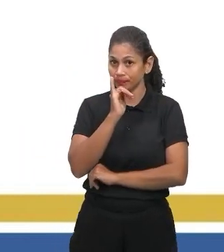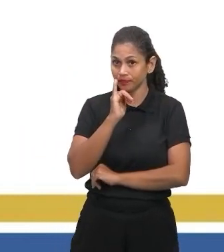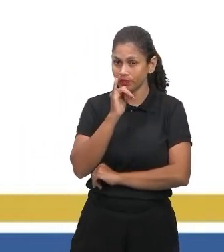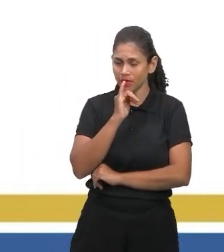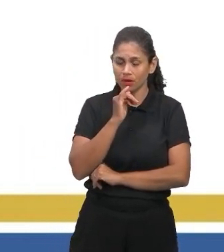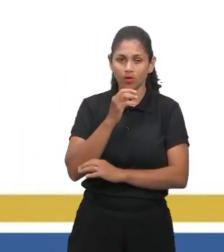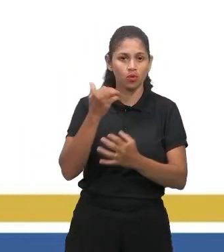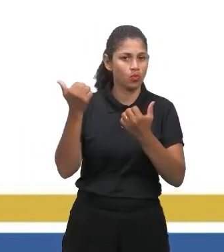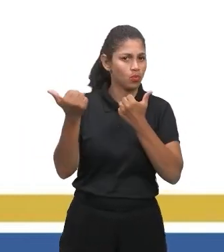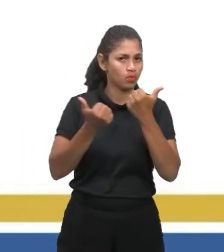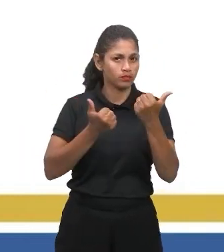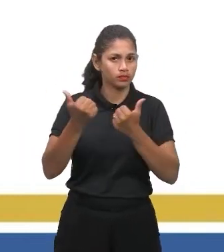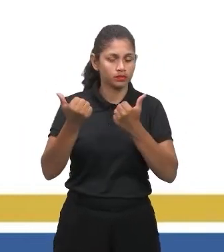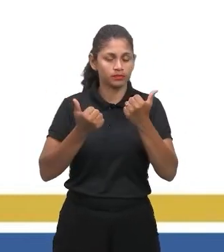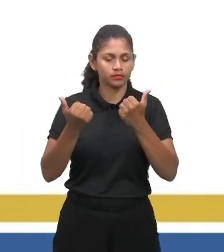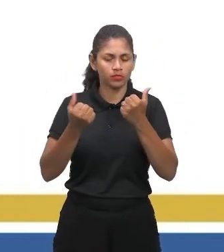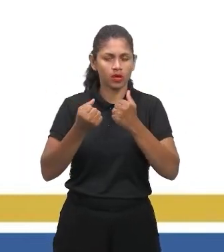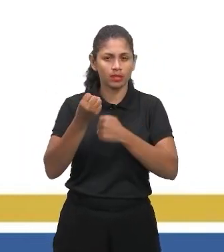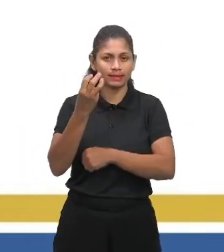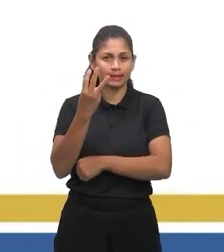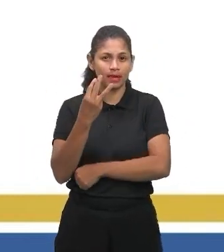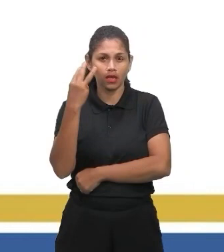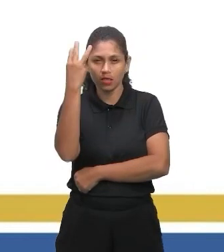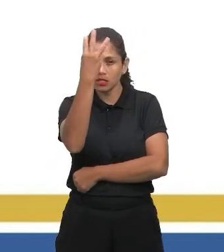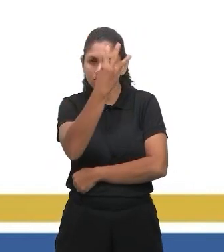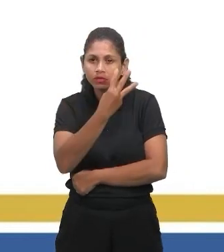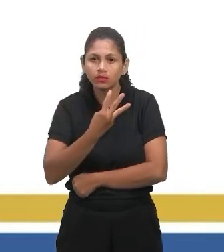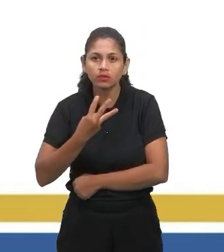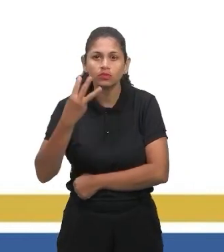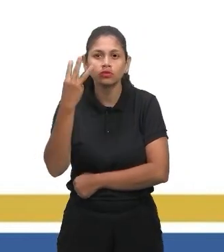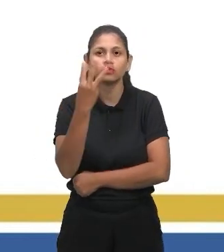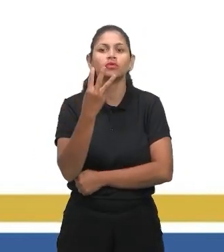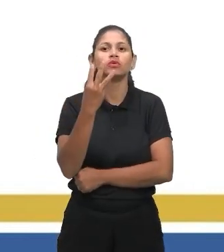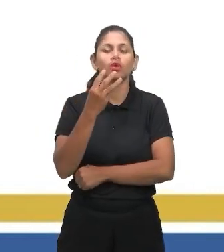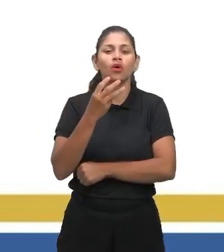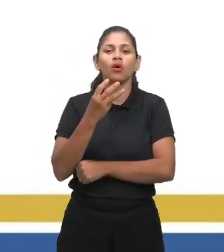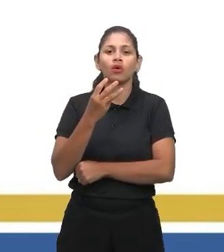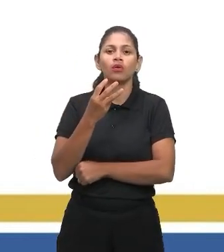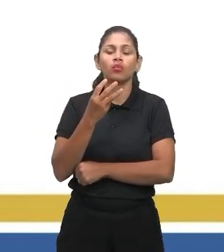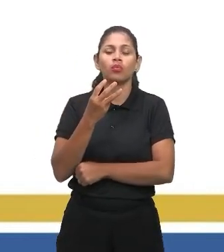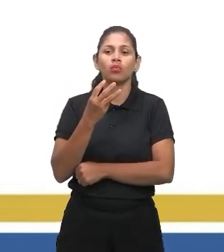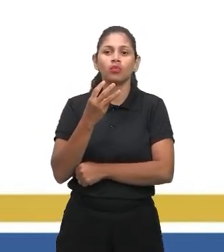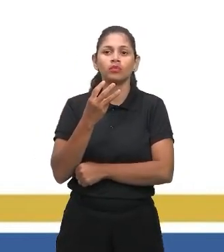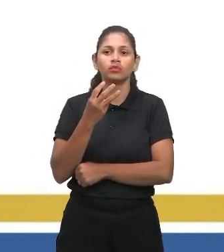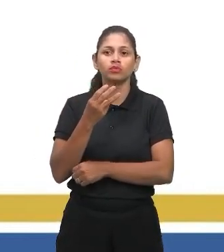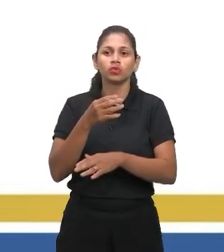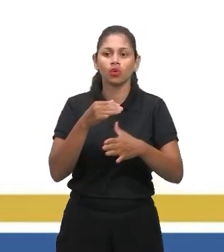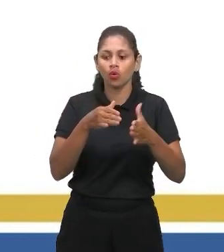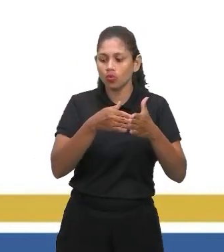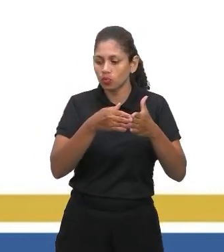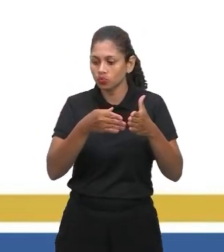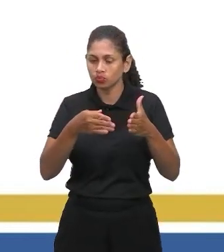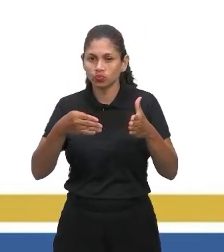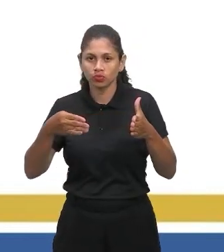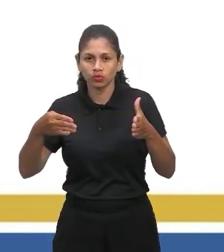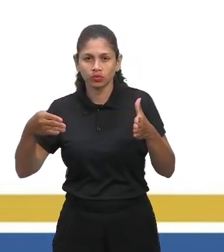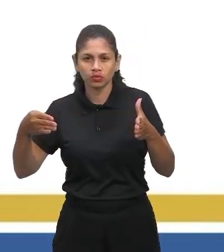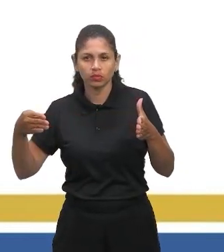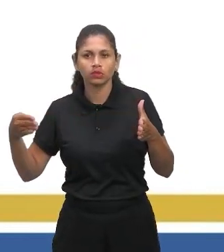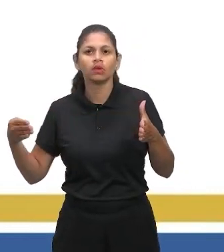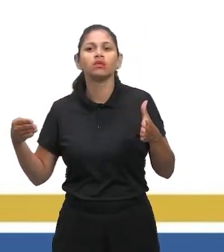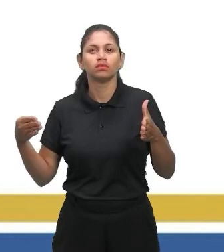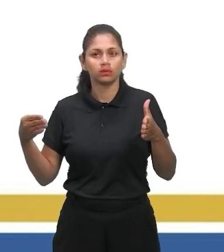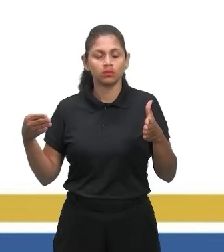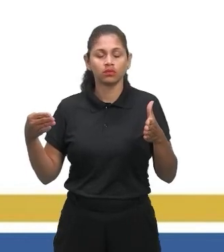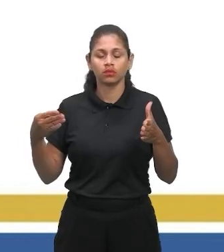para percorrer a distância de 45 km. Qual a velocidade média deste carro? Muito importante, né? Acabamos de ver